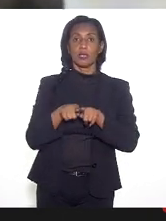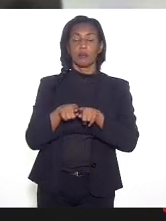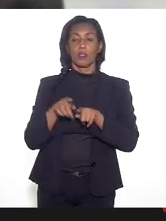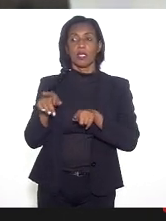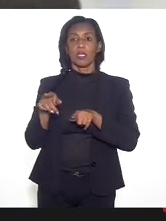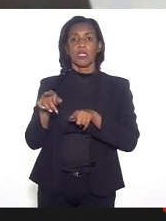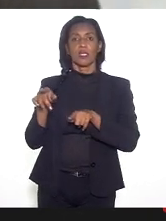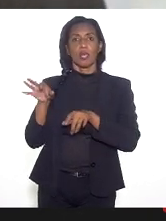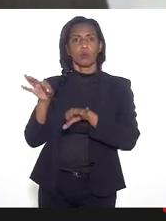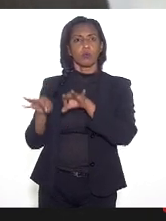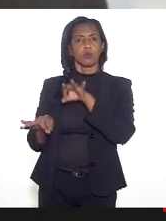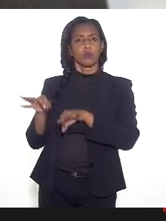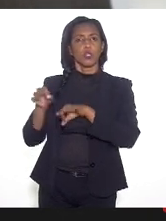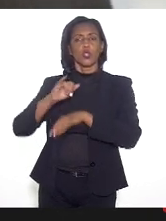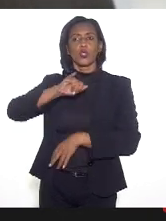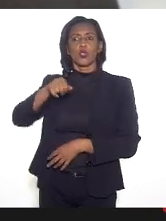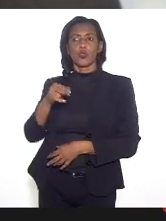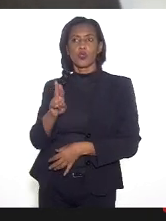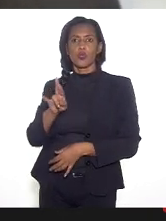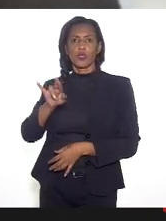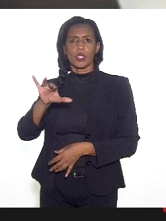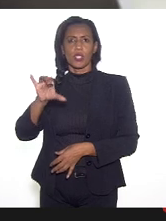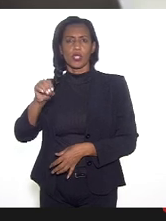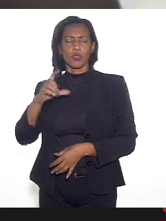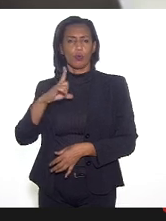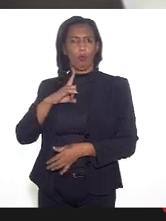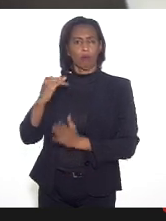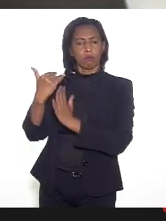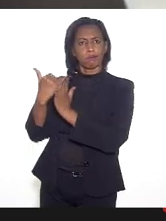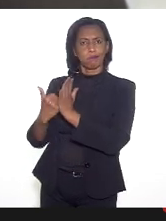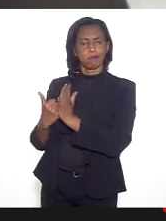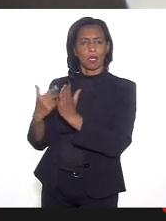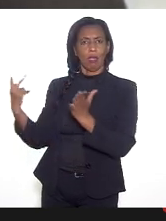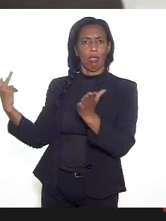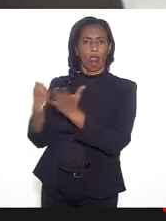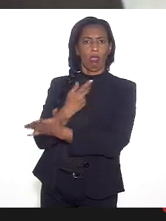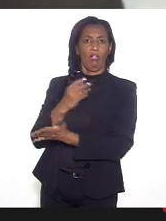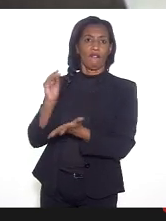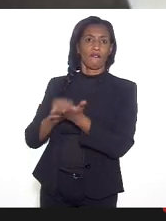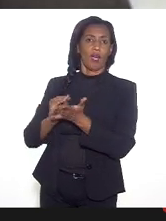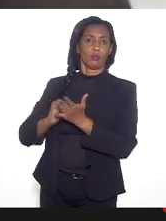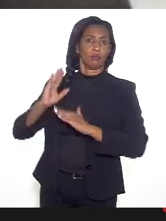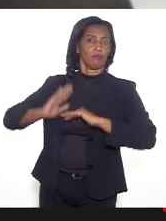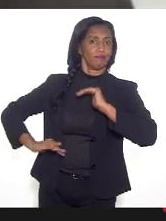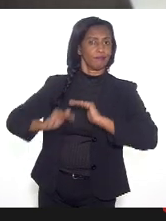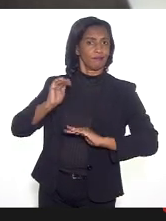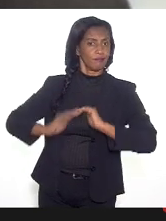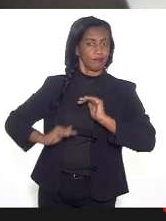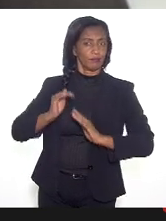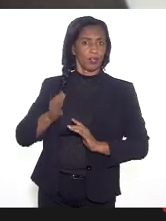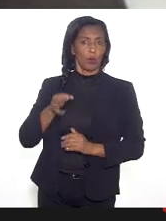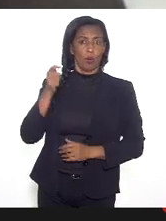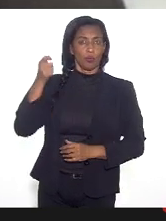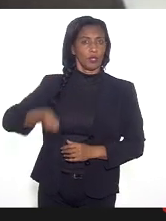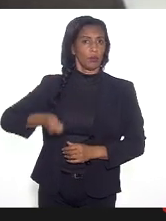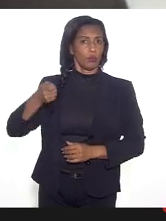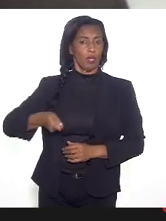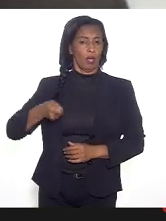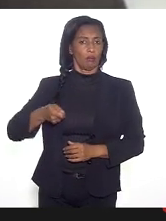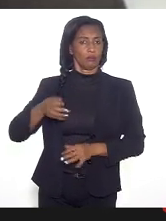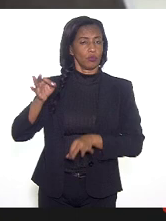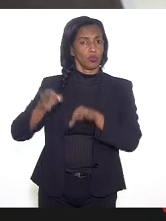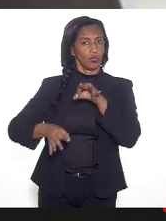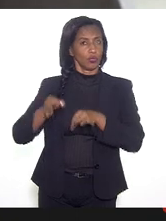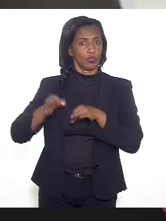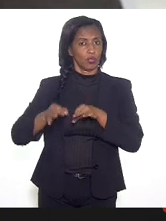jurídico que existe na normativa jurídica é justamente um incidente de assunção de competência, o qual o Tribunal de Justiça